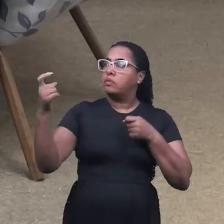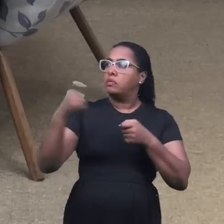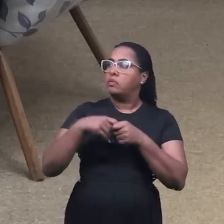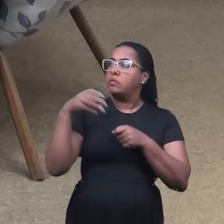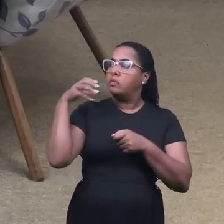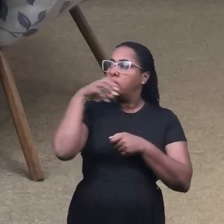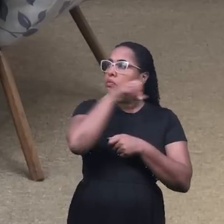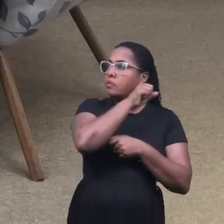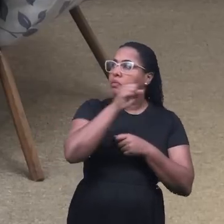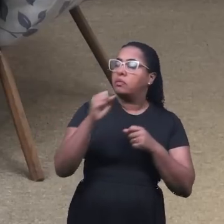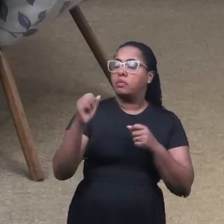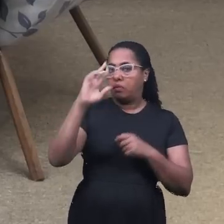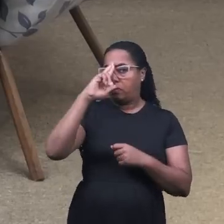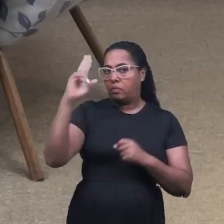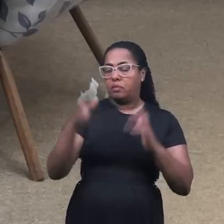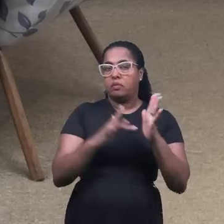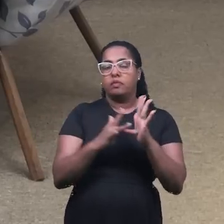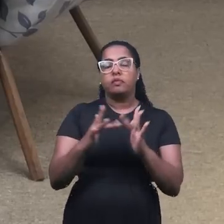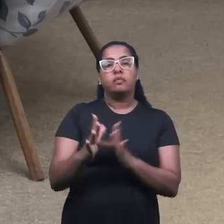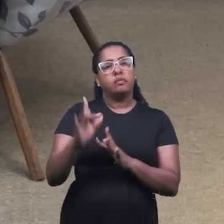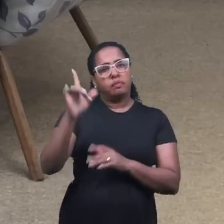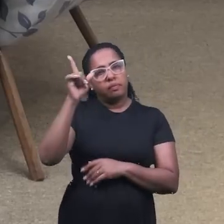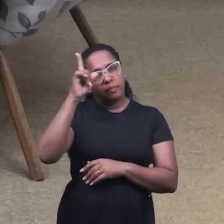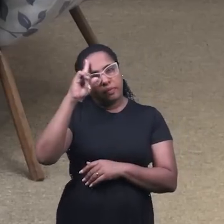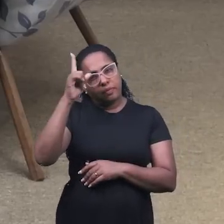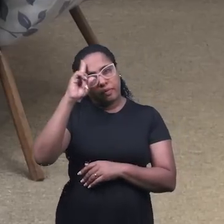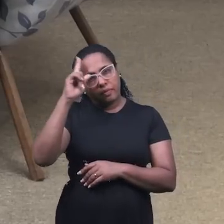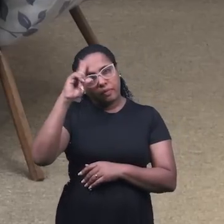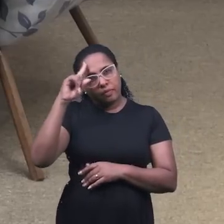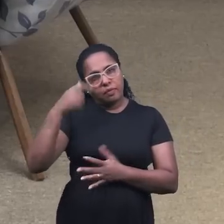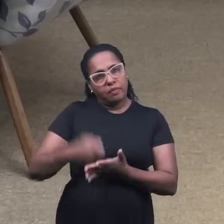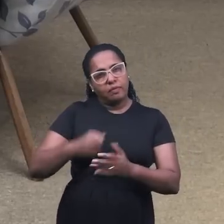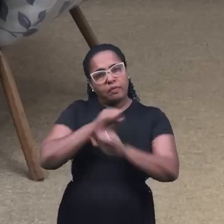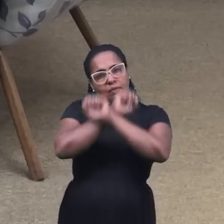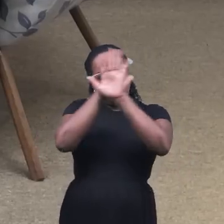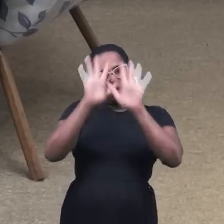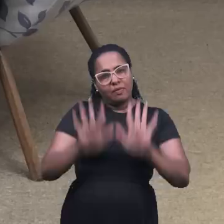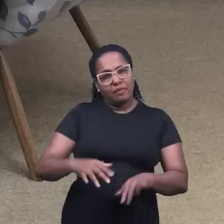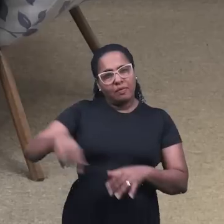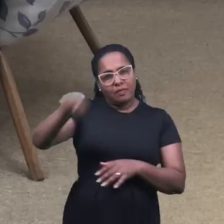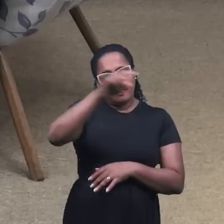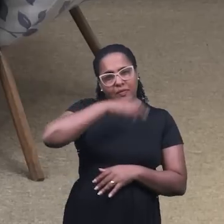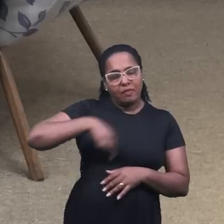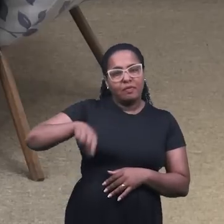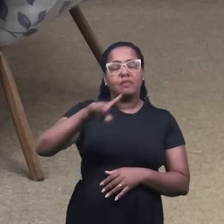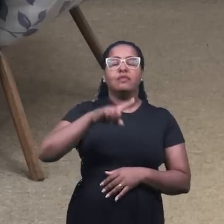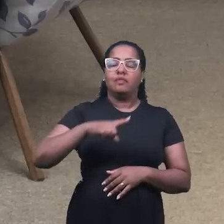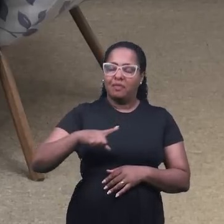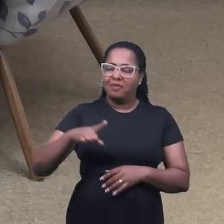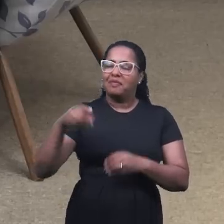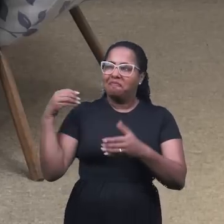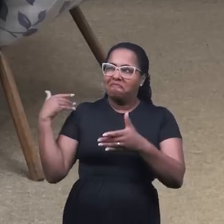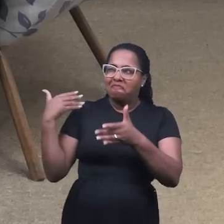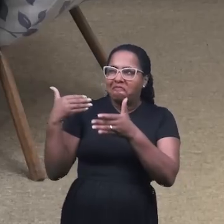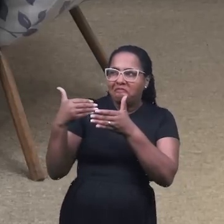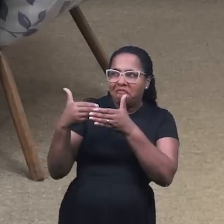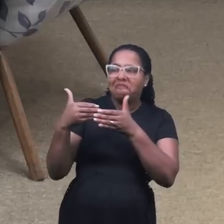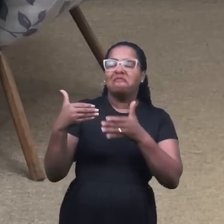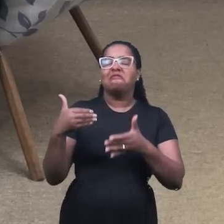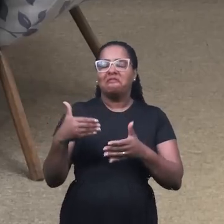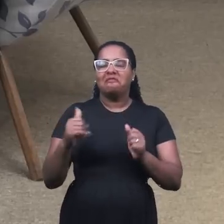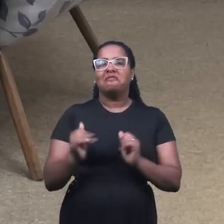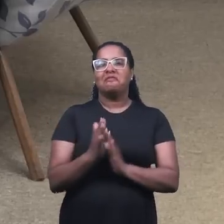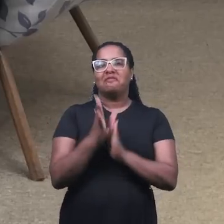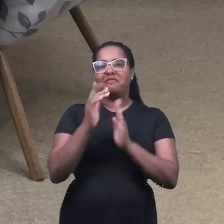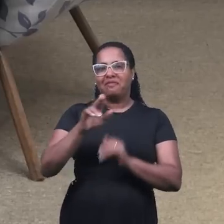Senhor Jesus, que a cada dia realmente se torna mais patente, mais clara para nós, que esse momento está muito próximo. Louvado seja